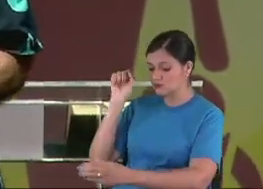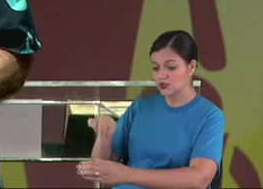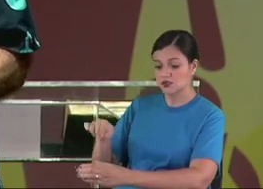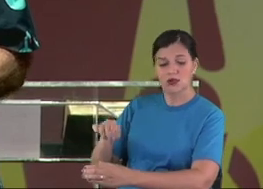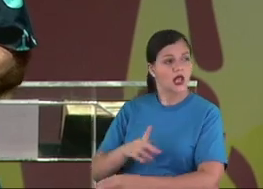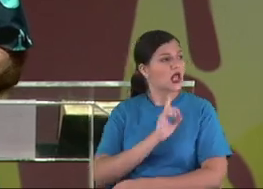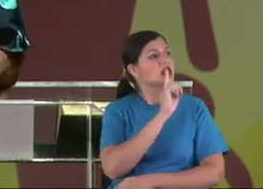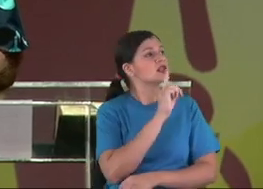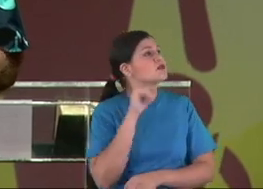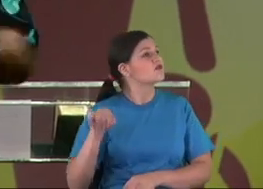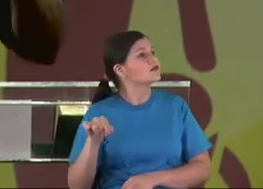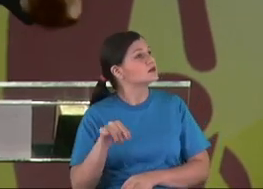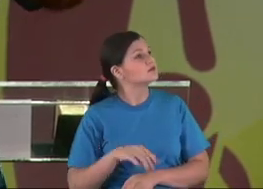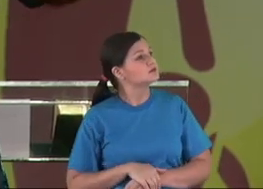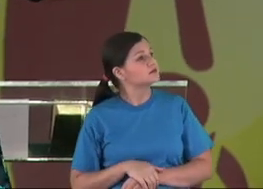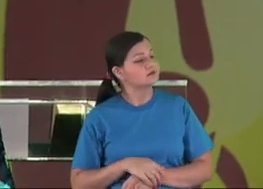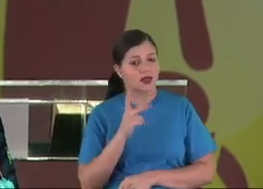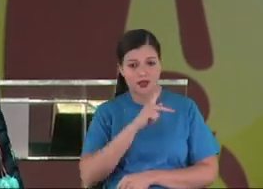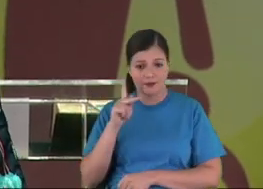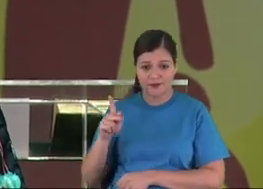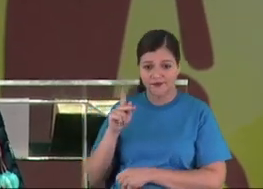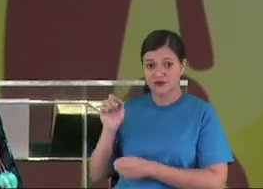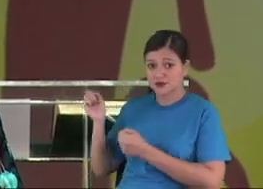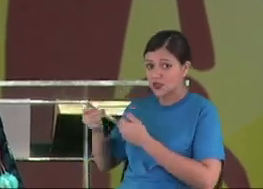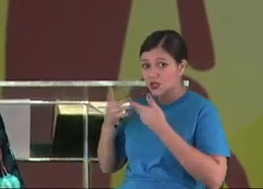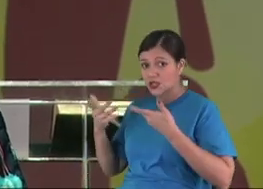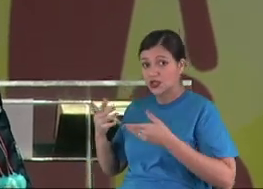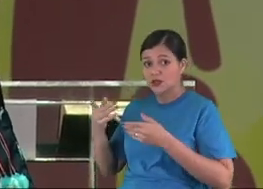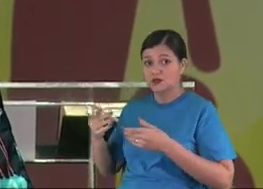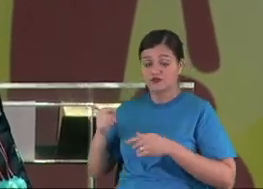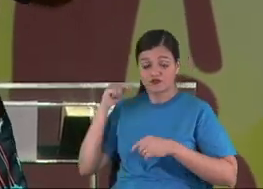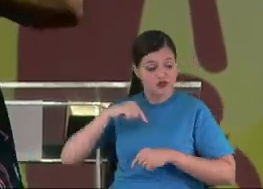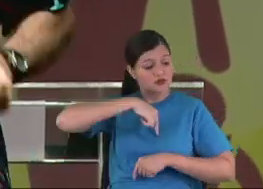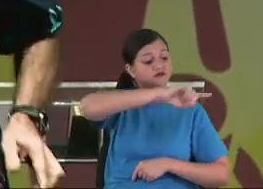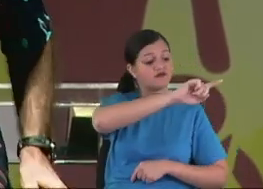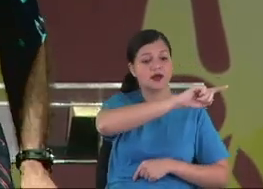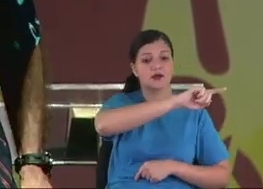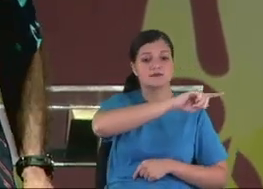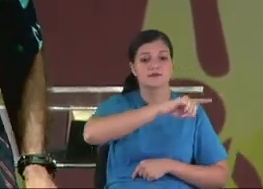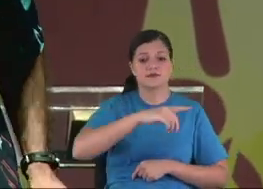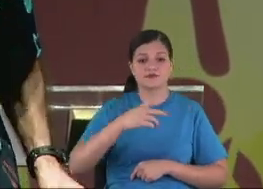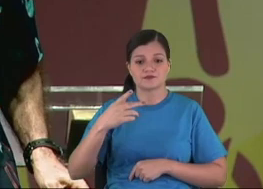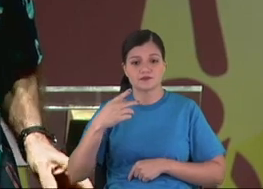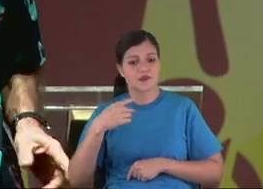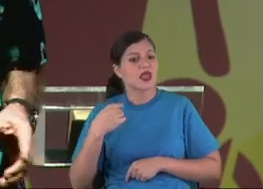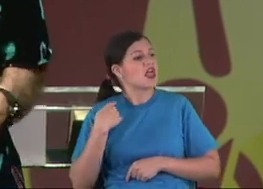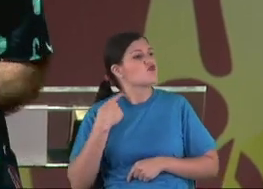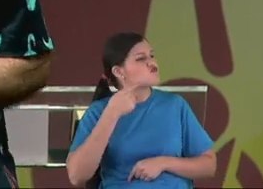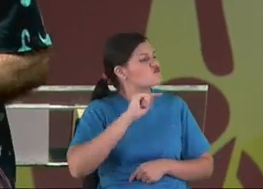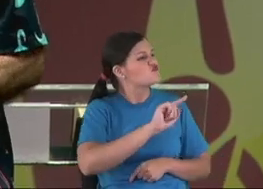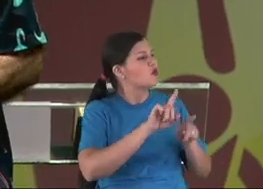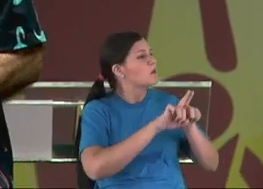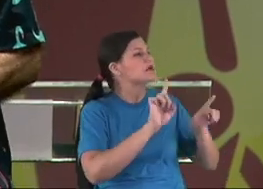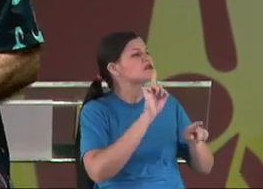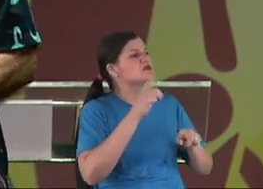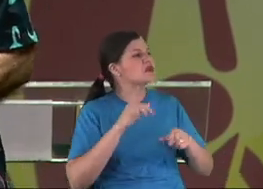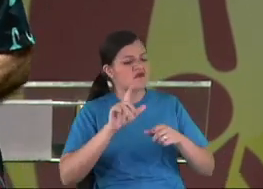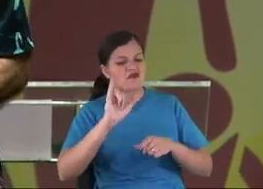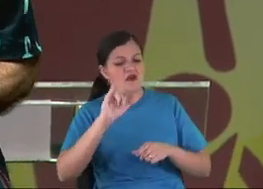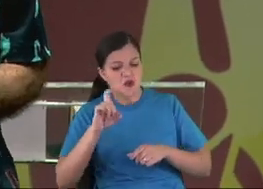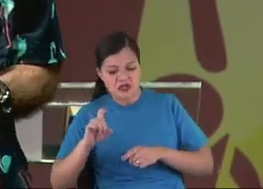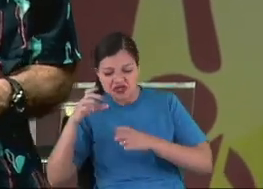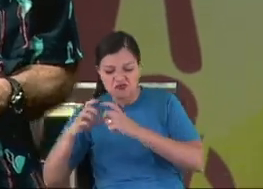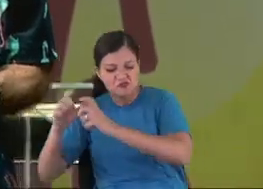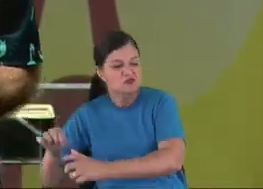Aí ela disse, então, vá para a secretaria. Eu vou, mas eu não boto o lixo. Foi